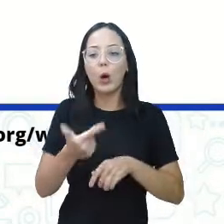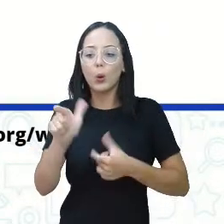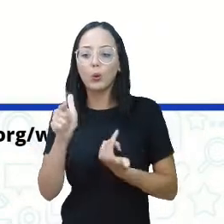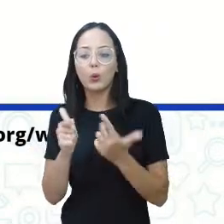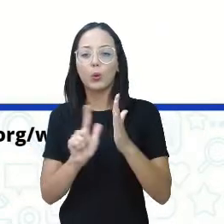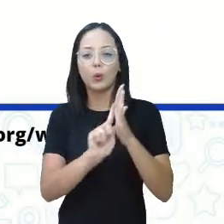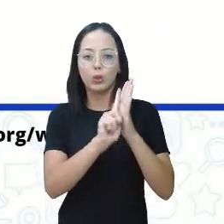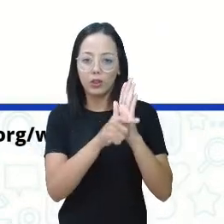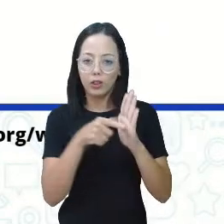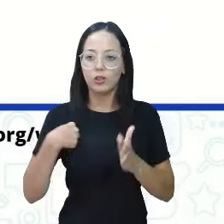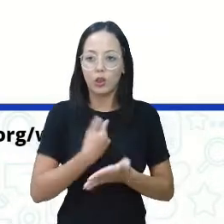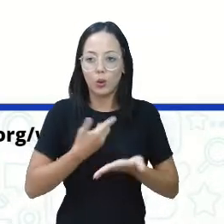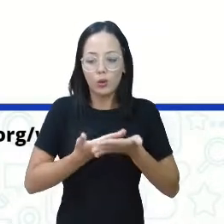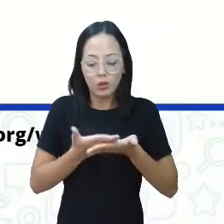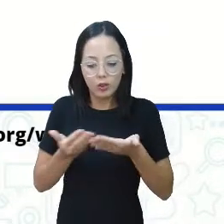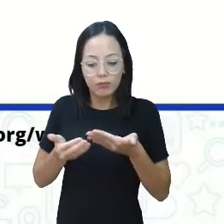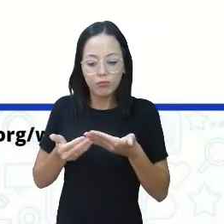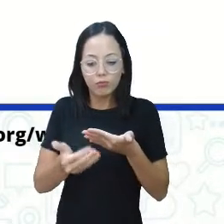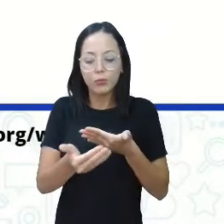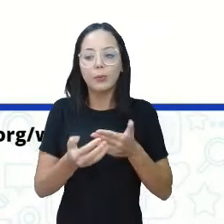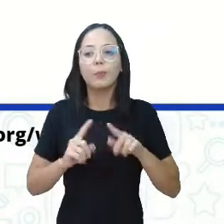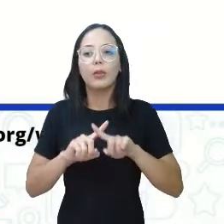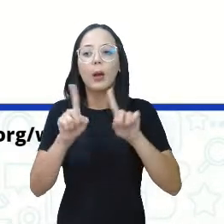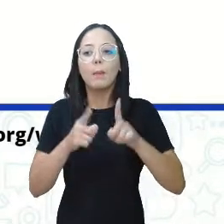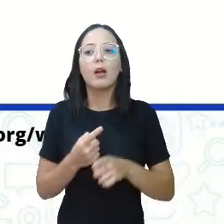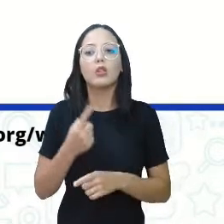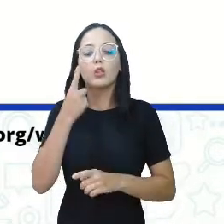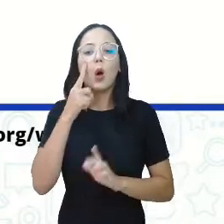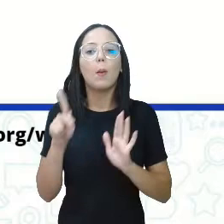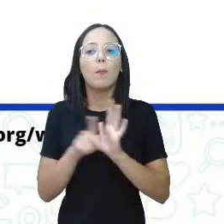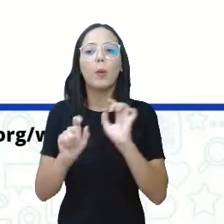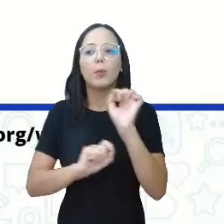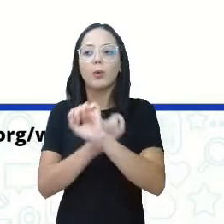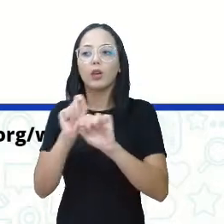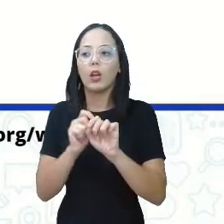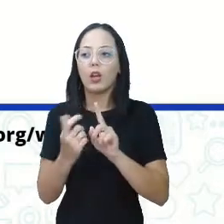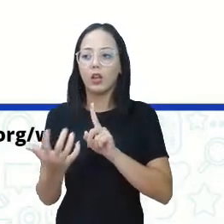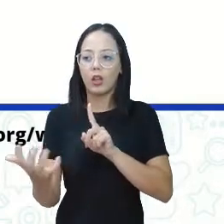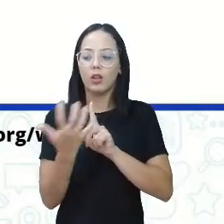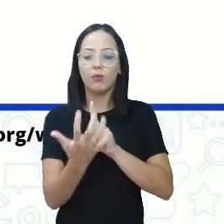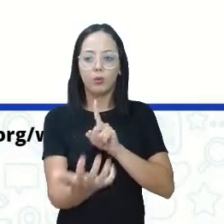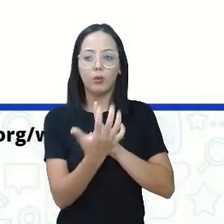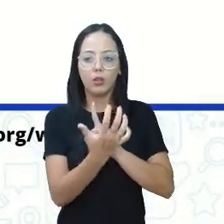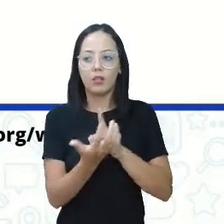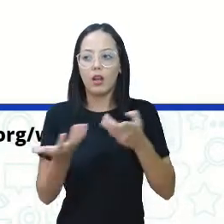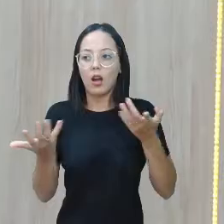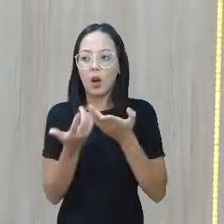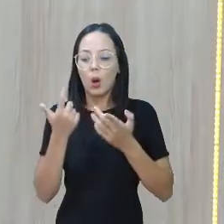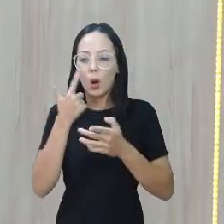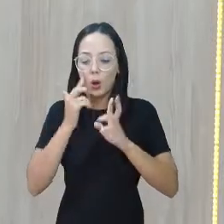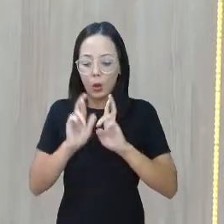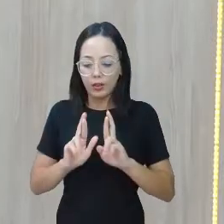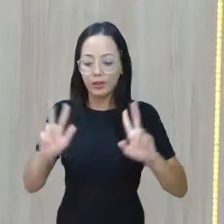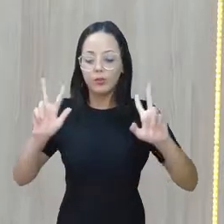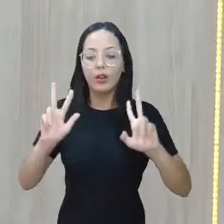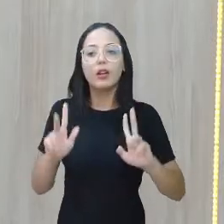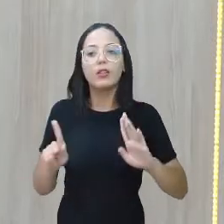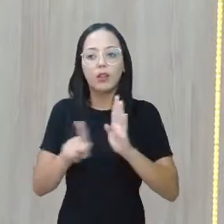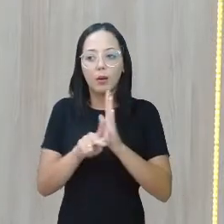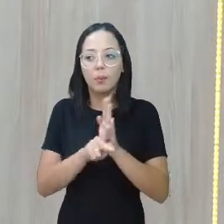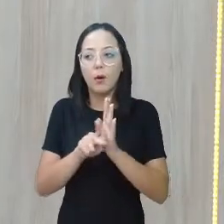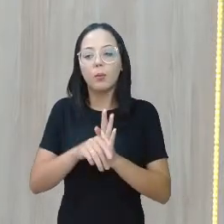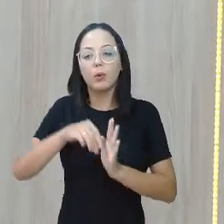a gente vai ver mais a seguir. Mas com uma forte influência, pronto, é o divisor de águas, né? Dessa questão